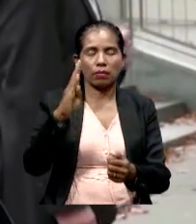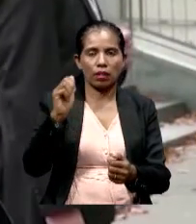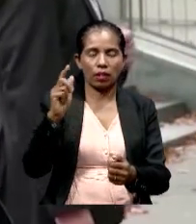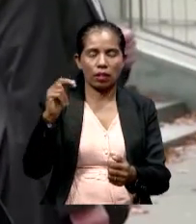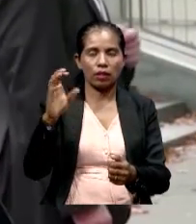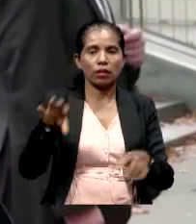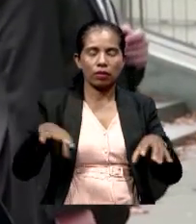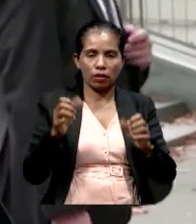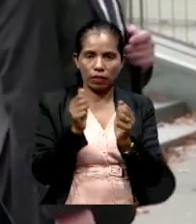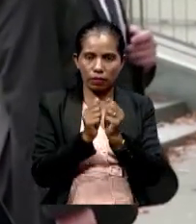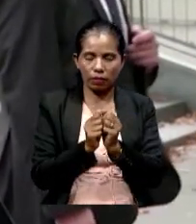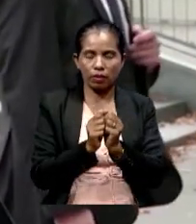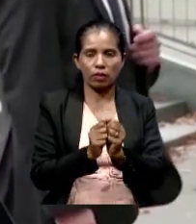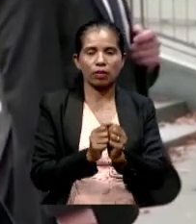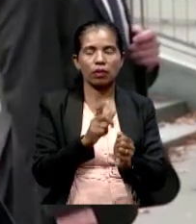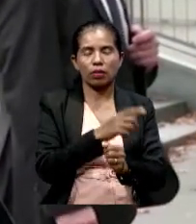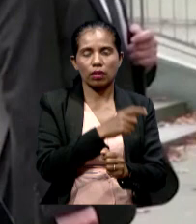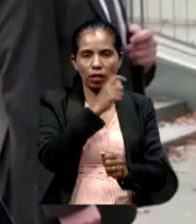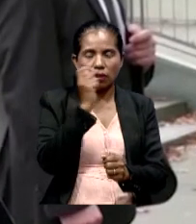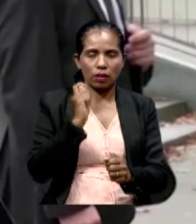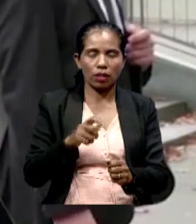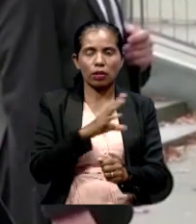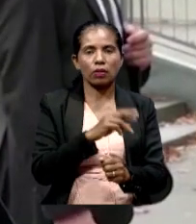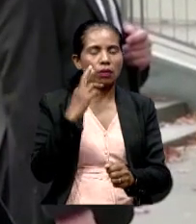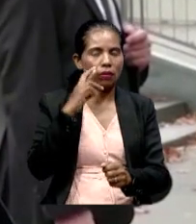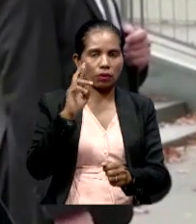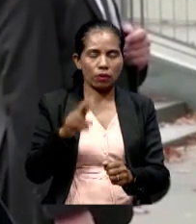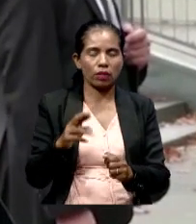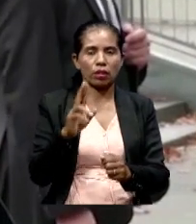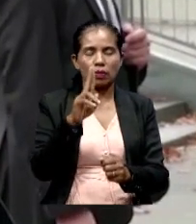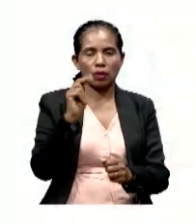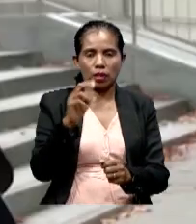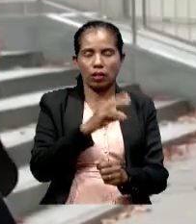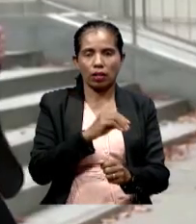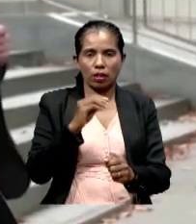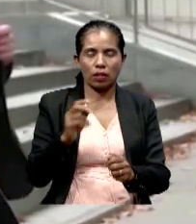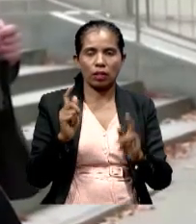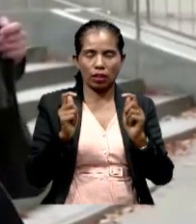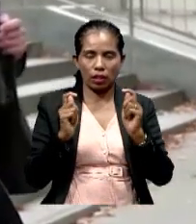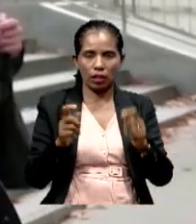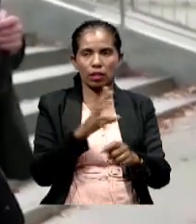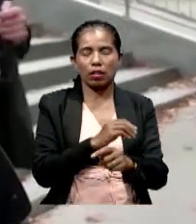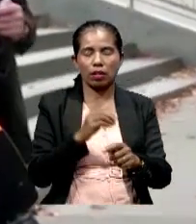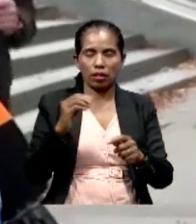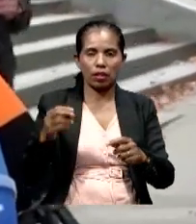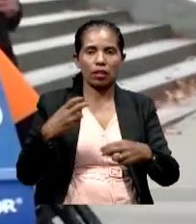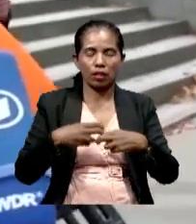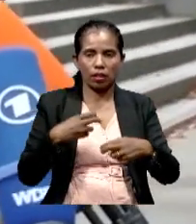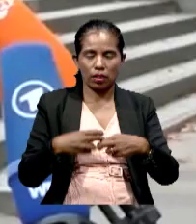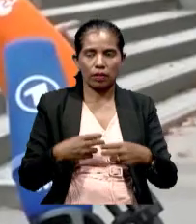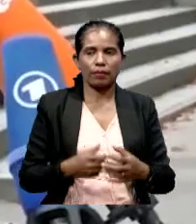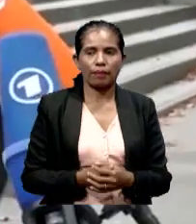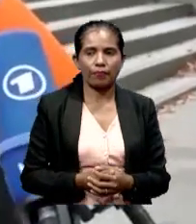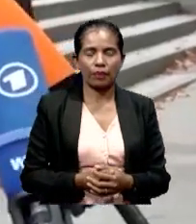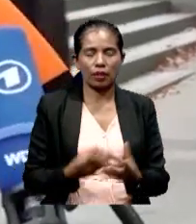né formalizado com a Ucrânia e a Rússia, enquanto Nações Unidas, Turquia, tenta evitar a crise alimentar global.